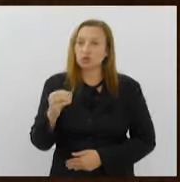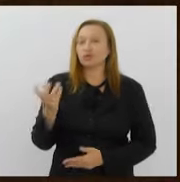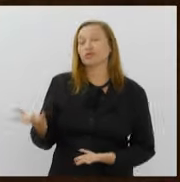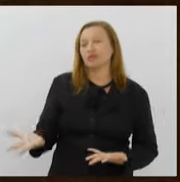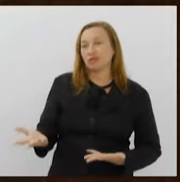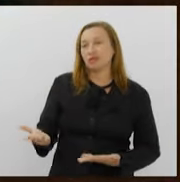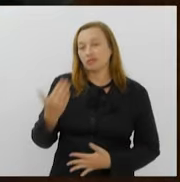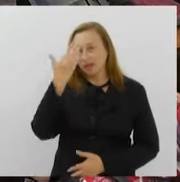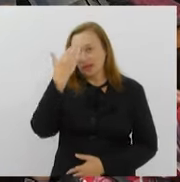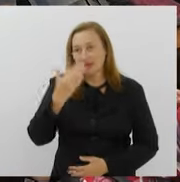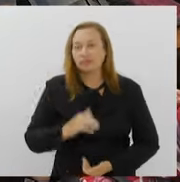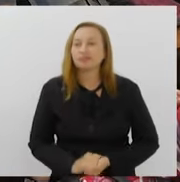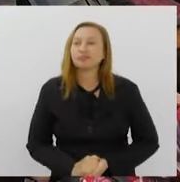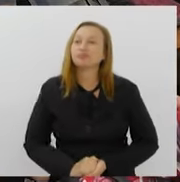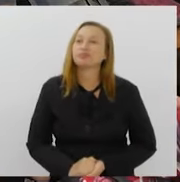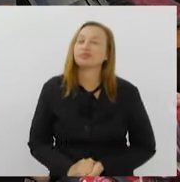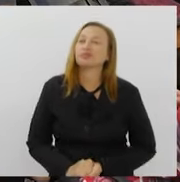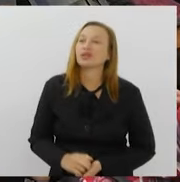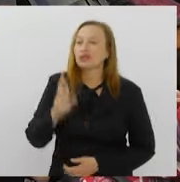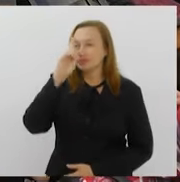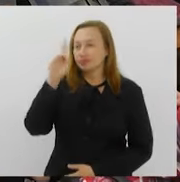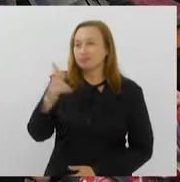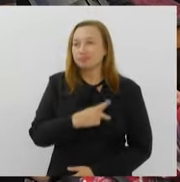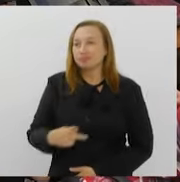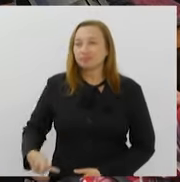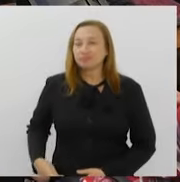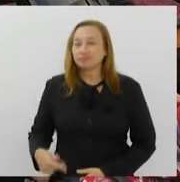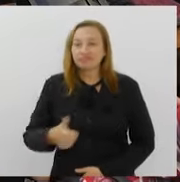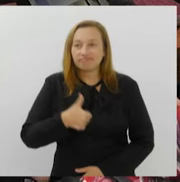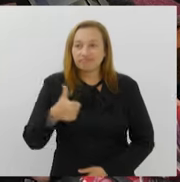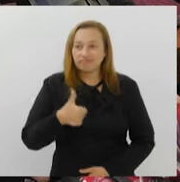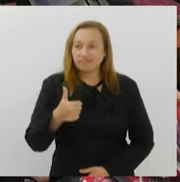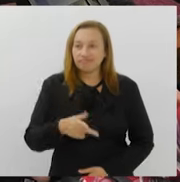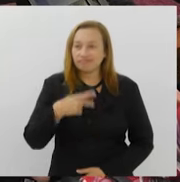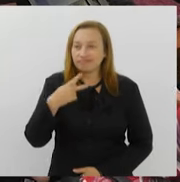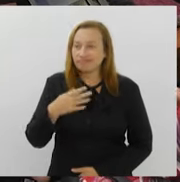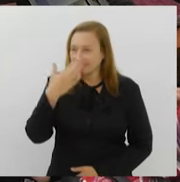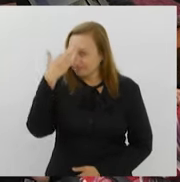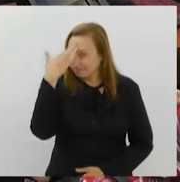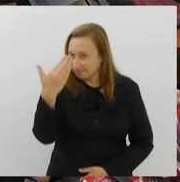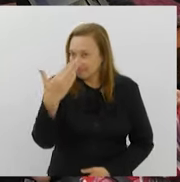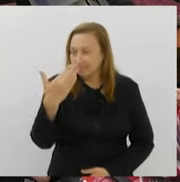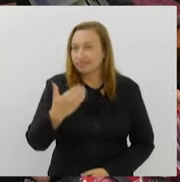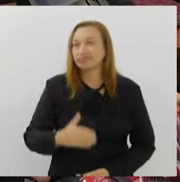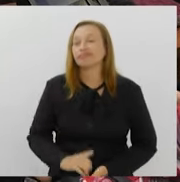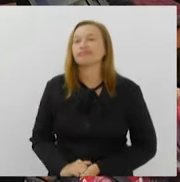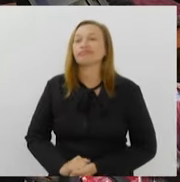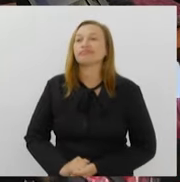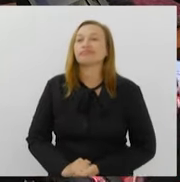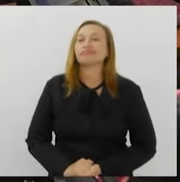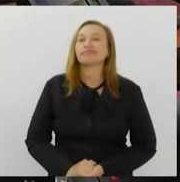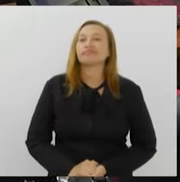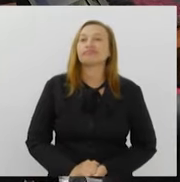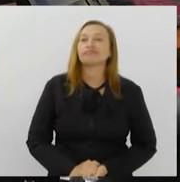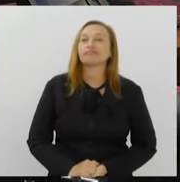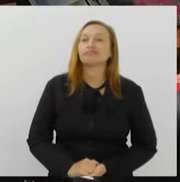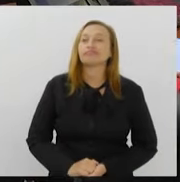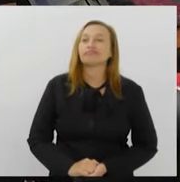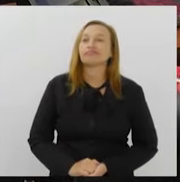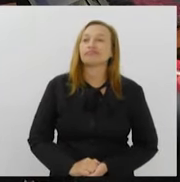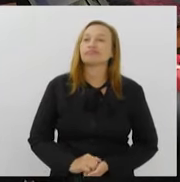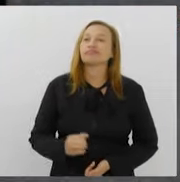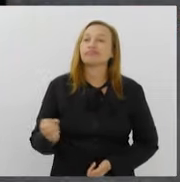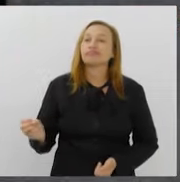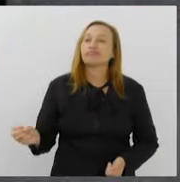obrigado. Senhor presidente, primeiro manifestar agradecendo os novos